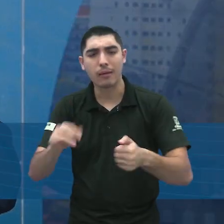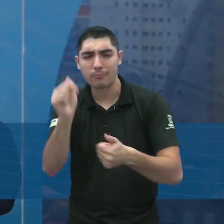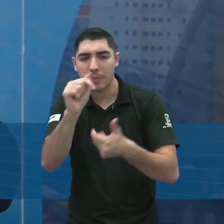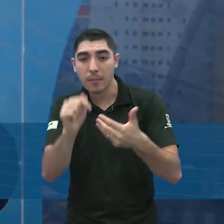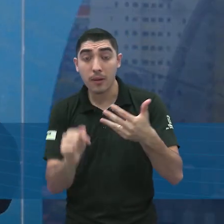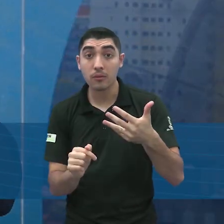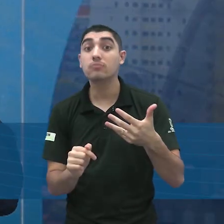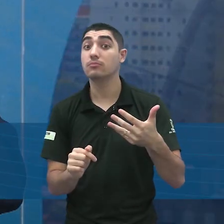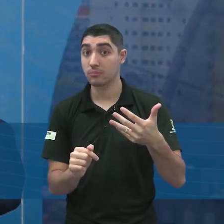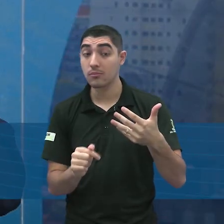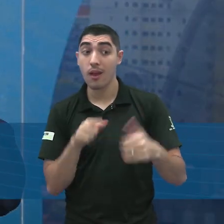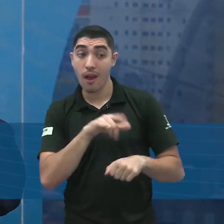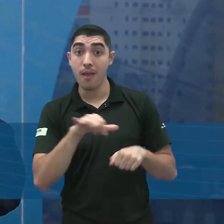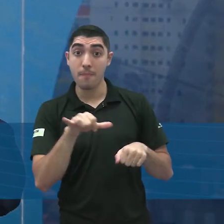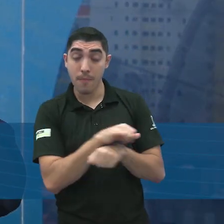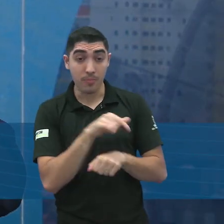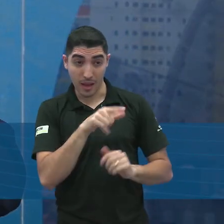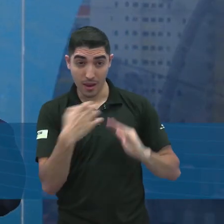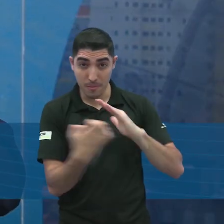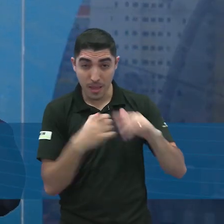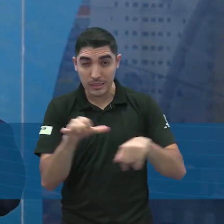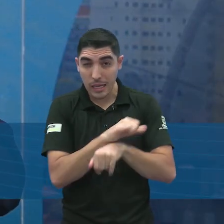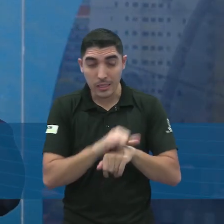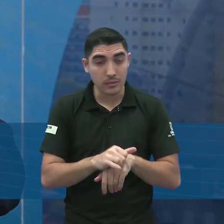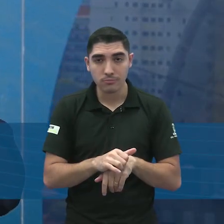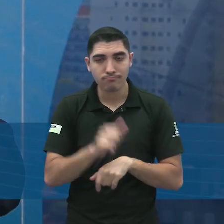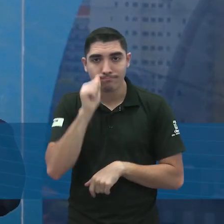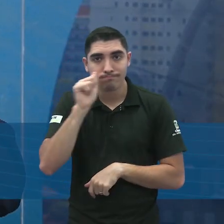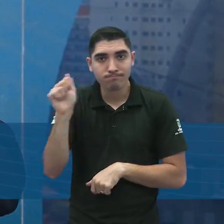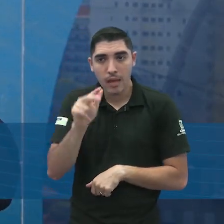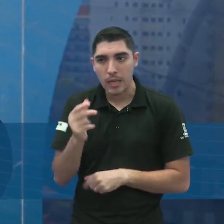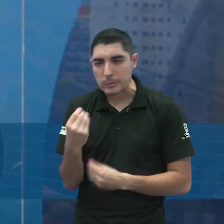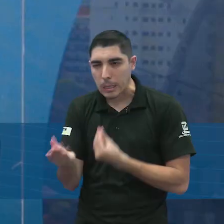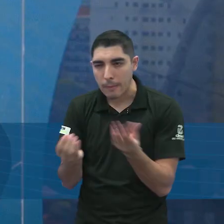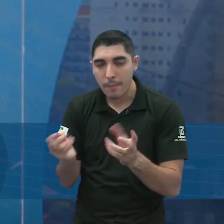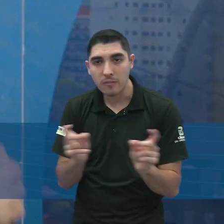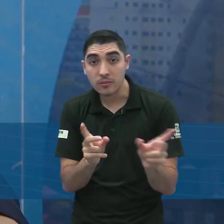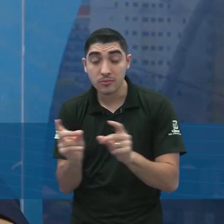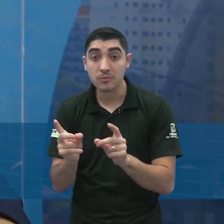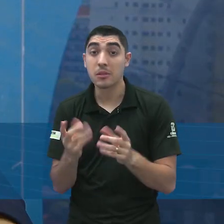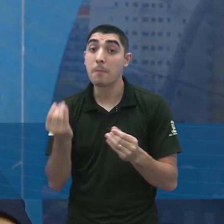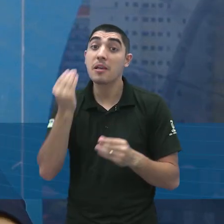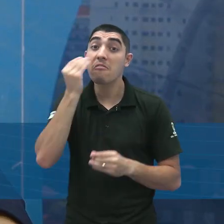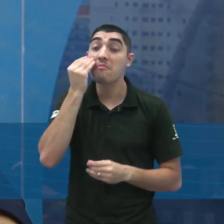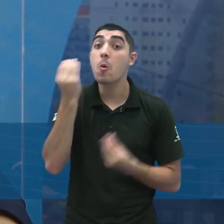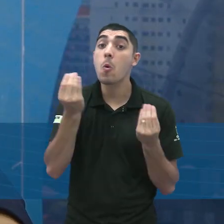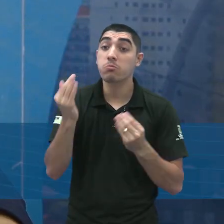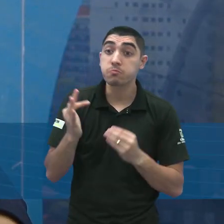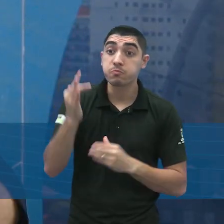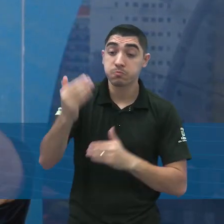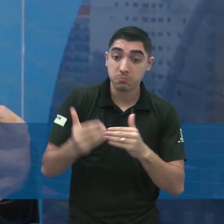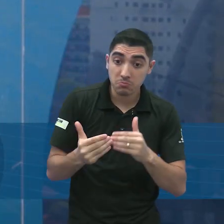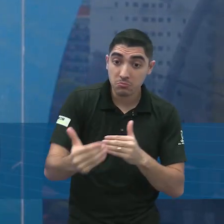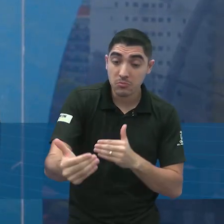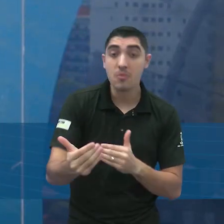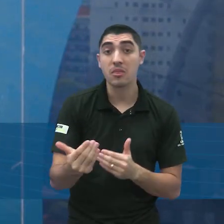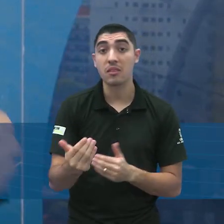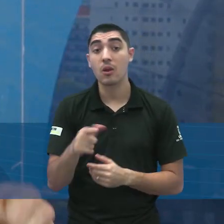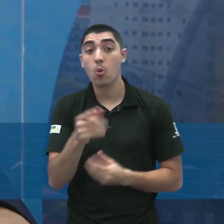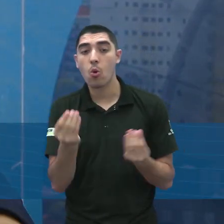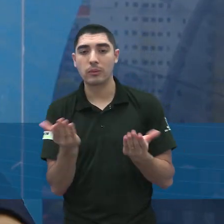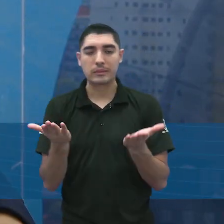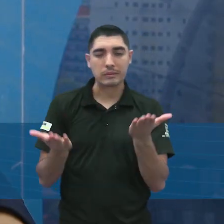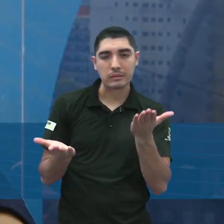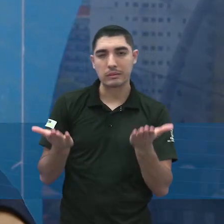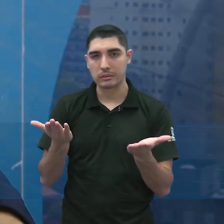vai ser uma nuance muito grande de como é que esse mercado vai se compor nos próximos anos, aí nesse